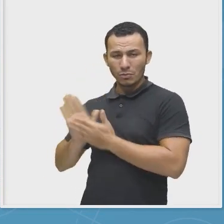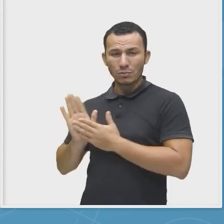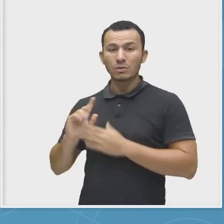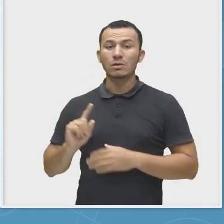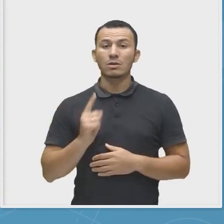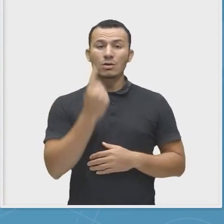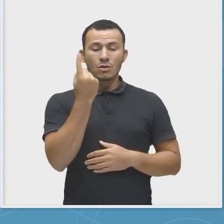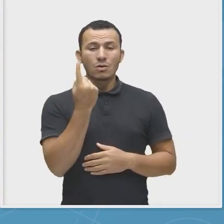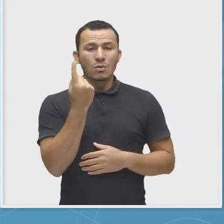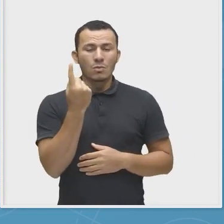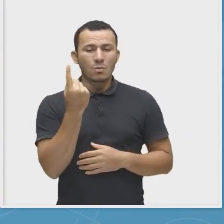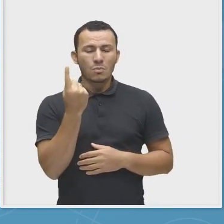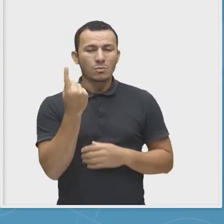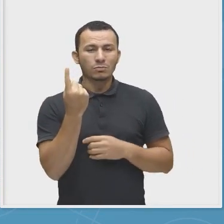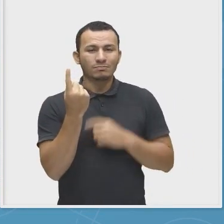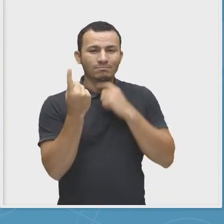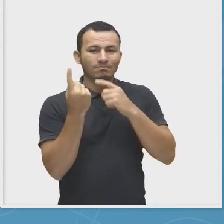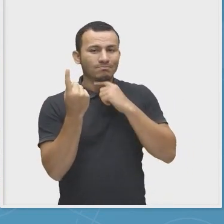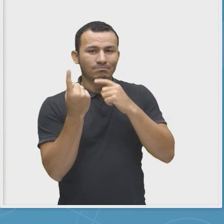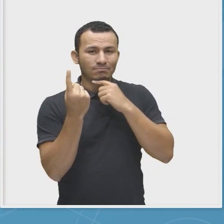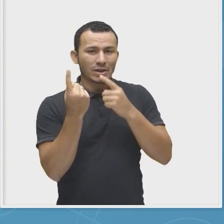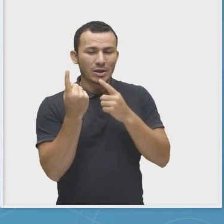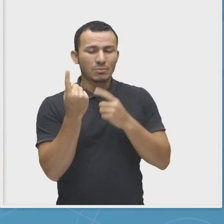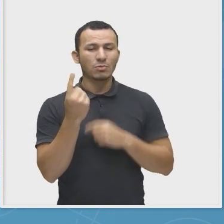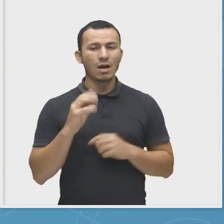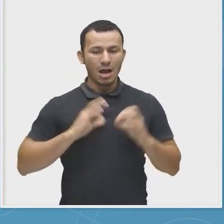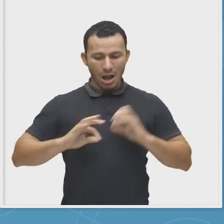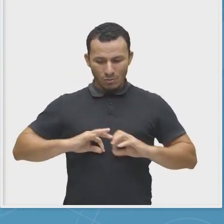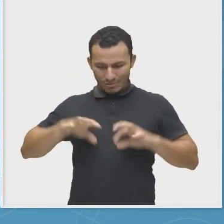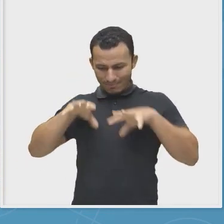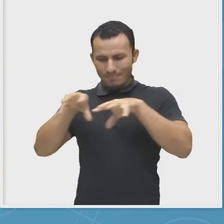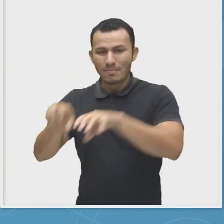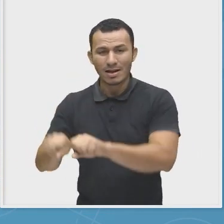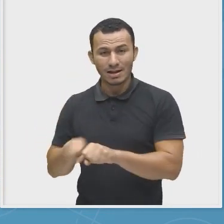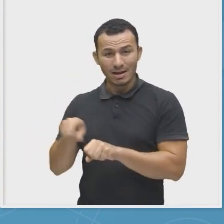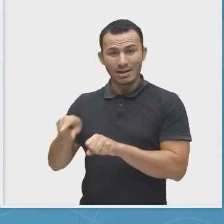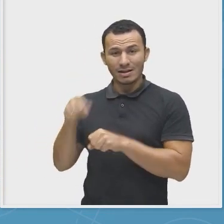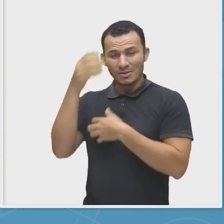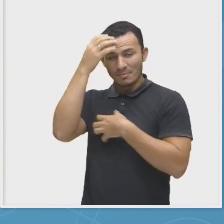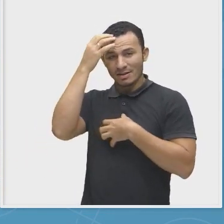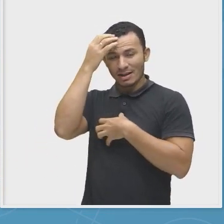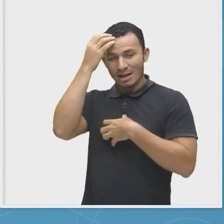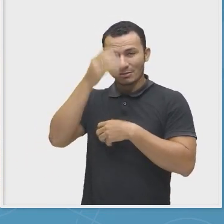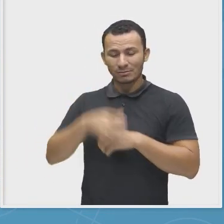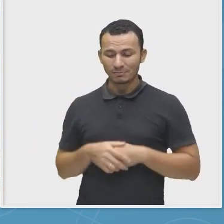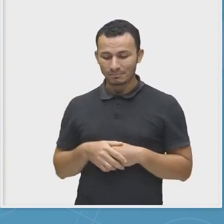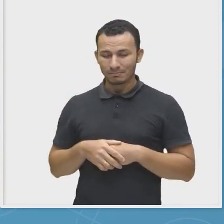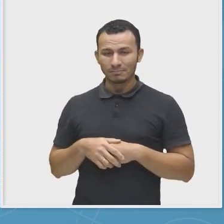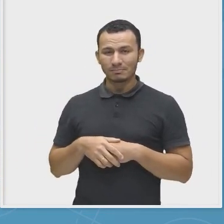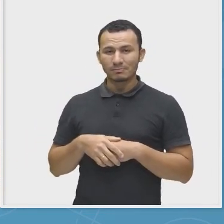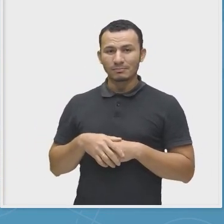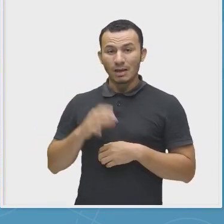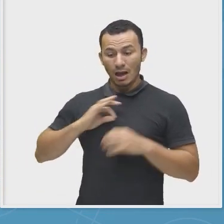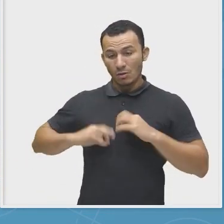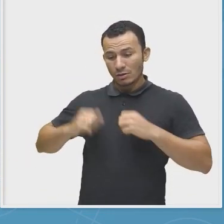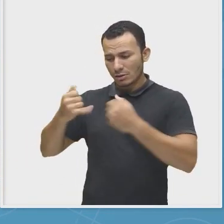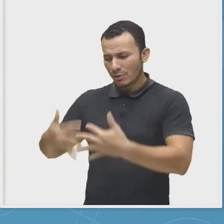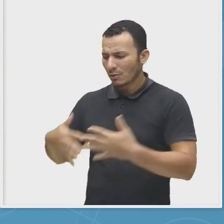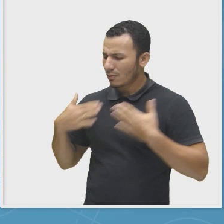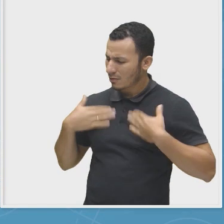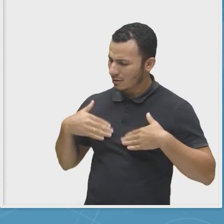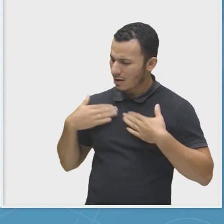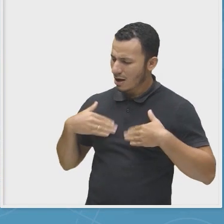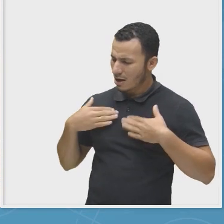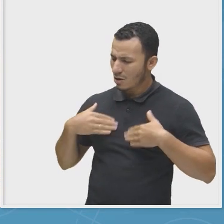porém, não pôde fazer a tempo e a onça segurou-o imediatamente. Compadre Macaco, disse ela, tenha